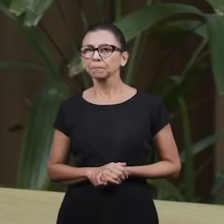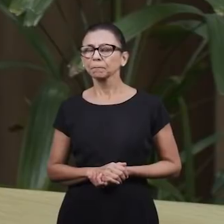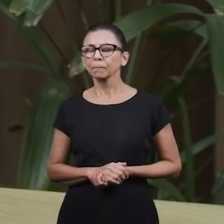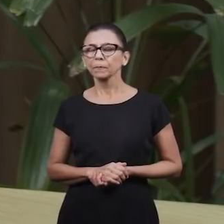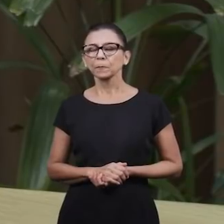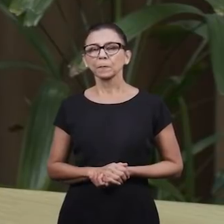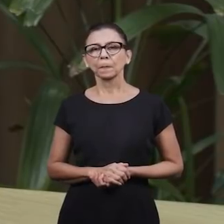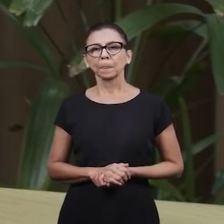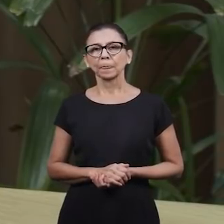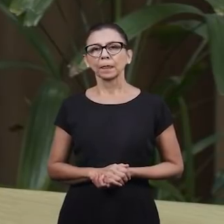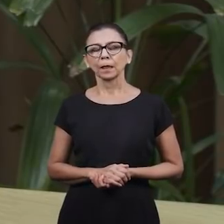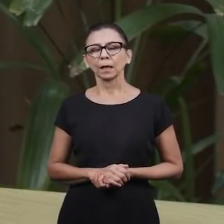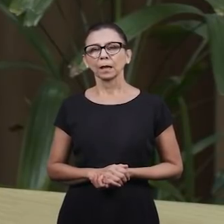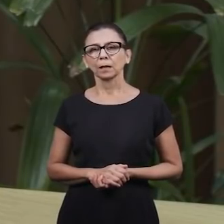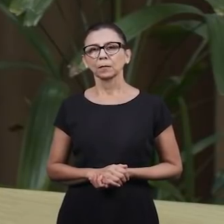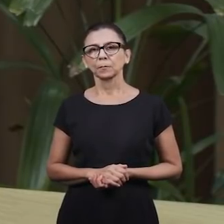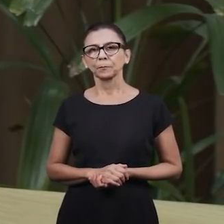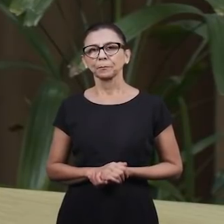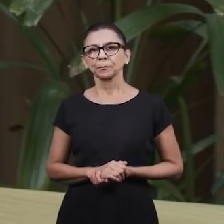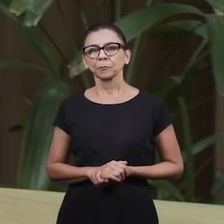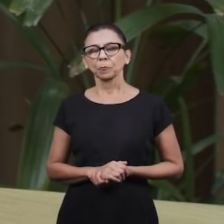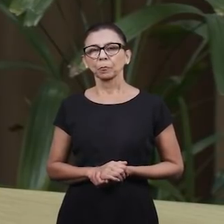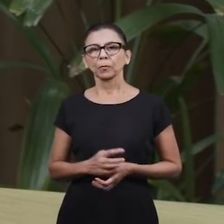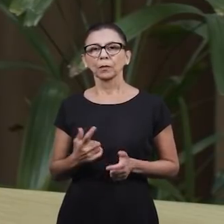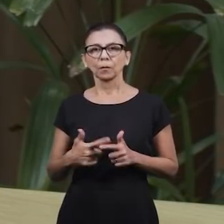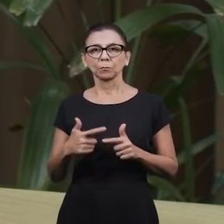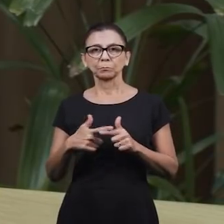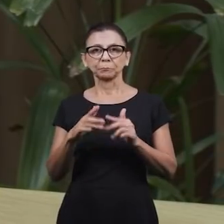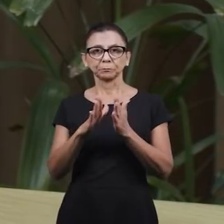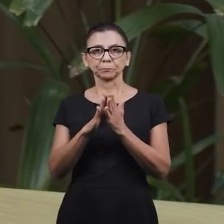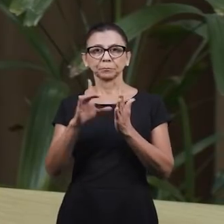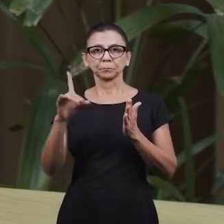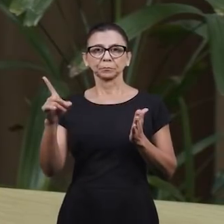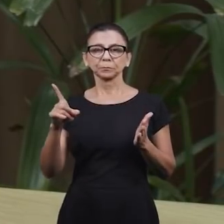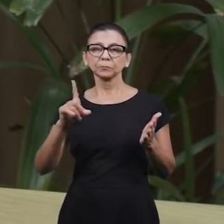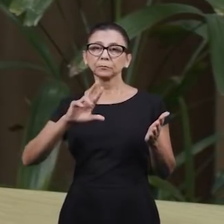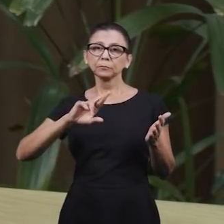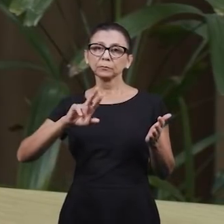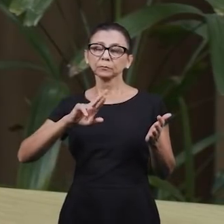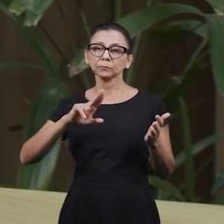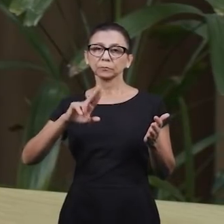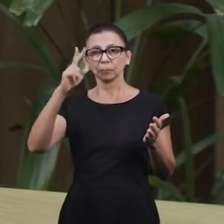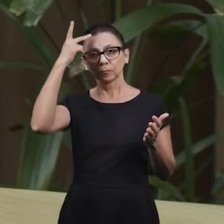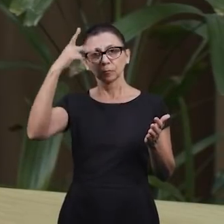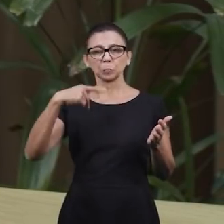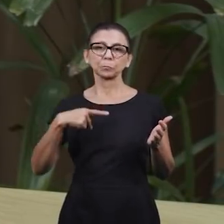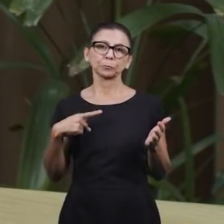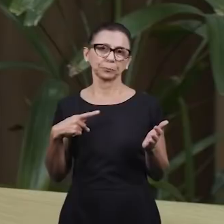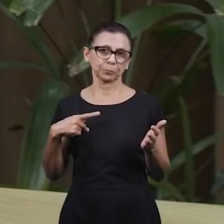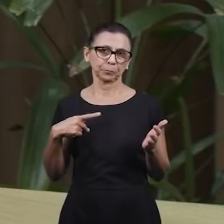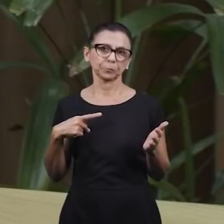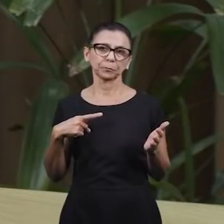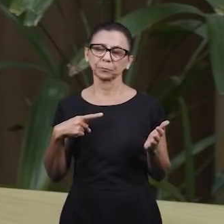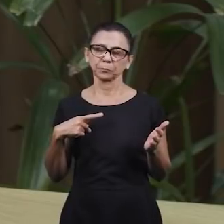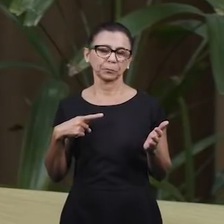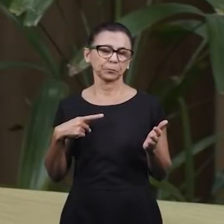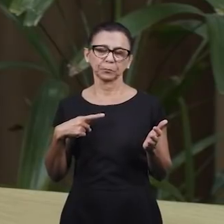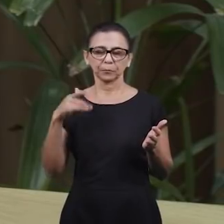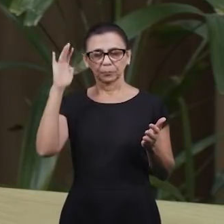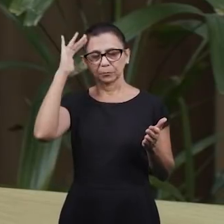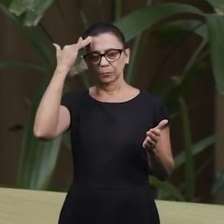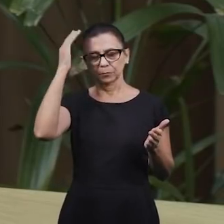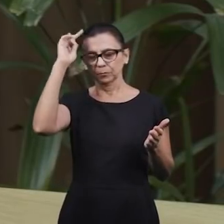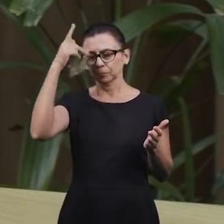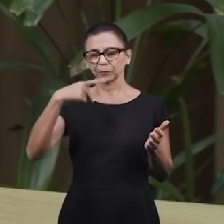fizemos questão de ler o texto, né? Ela foi inspirada por Deus e ela não tem, as profecias da Bíblia não têm